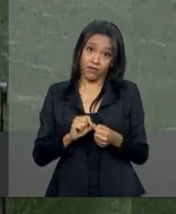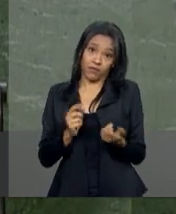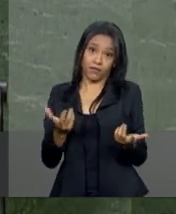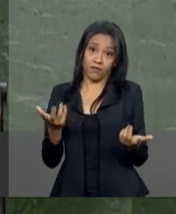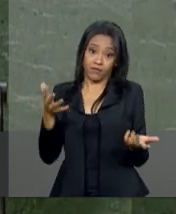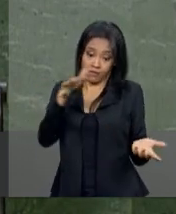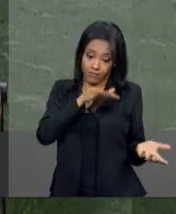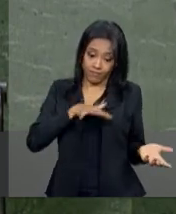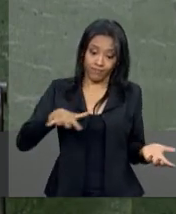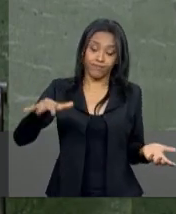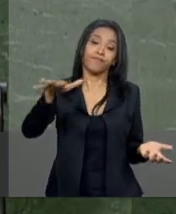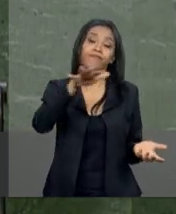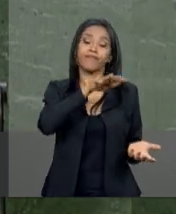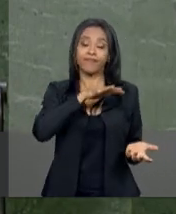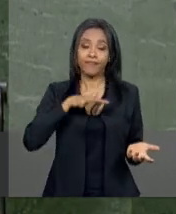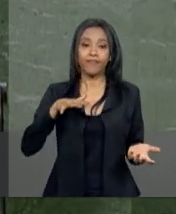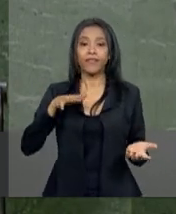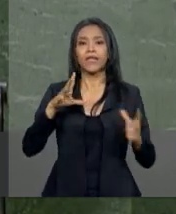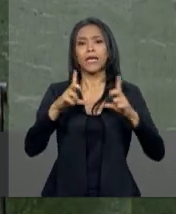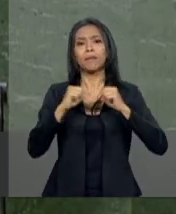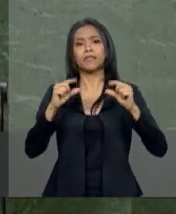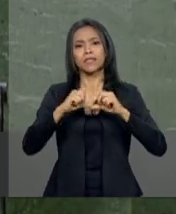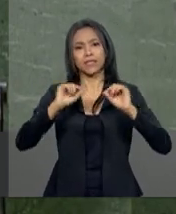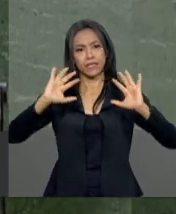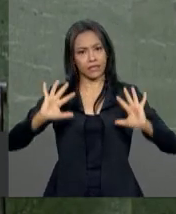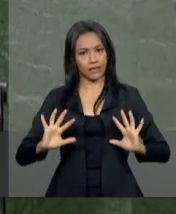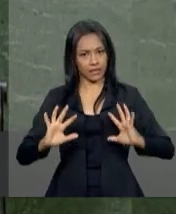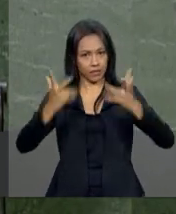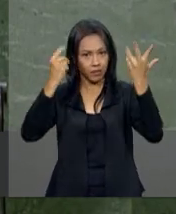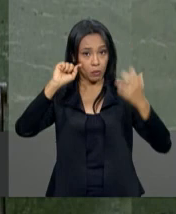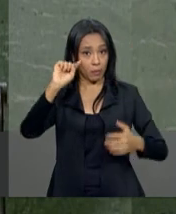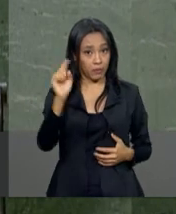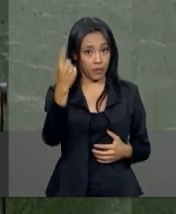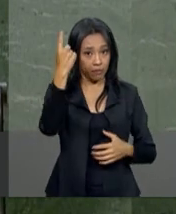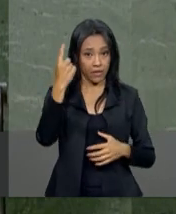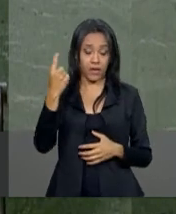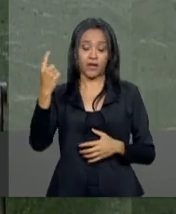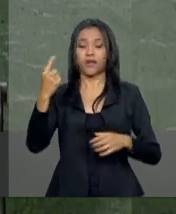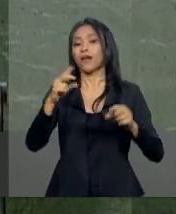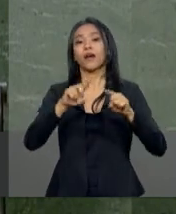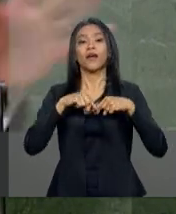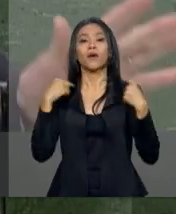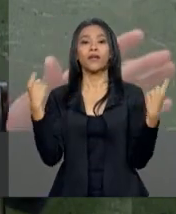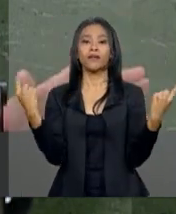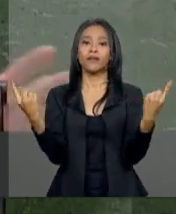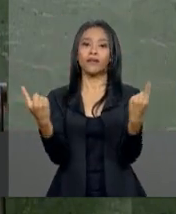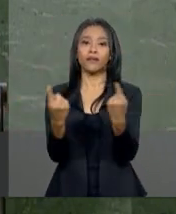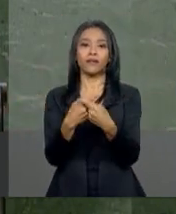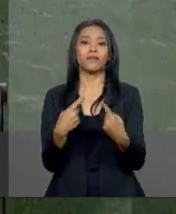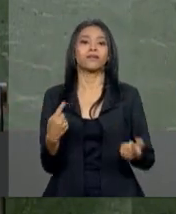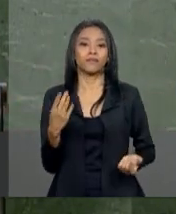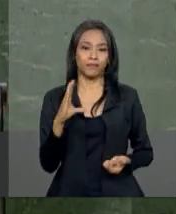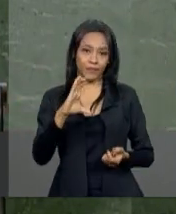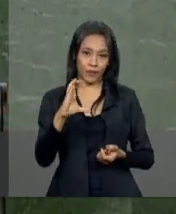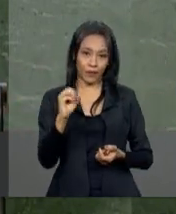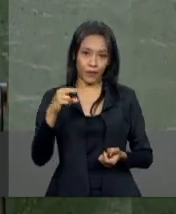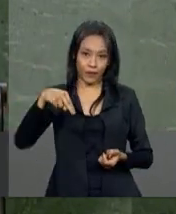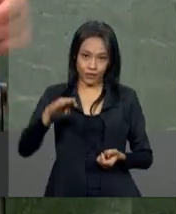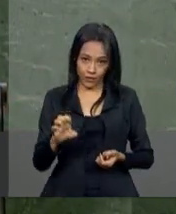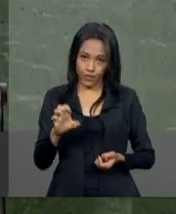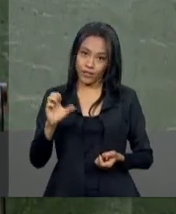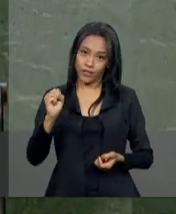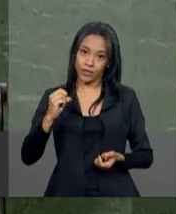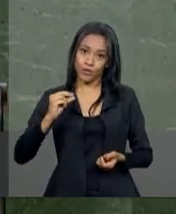região celebramos em brasília uma primeira reunião ministerial do cone sul sobre segurança das fronteiras